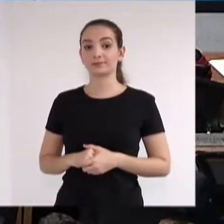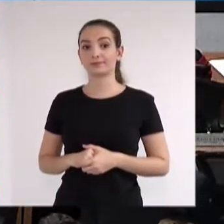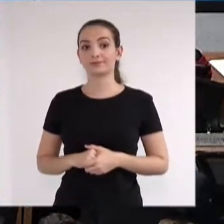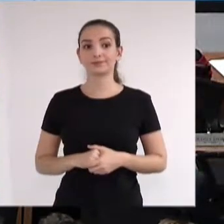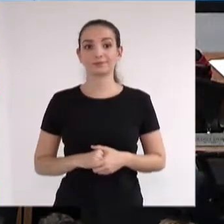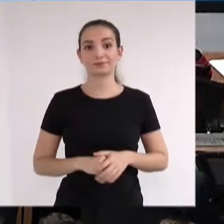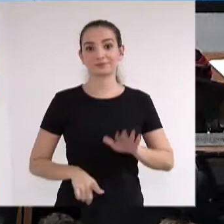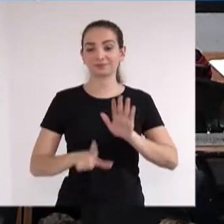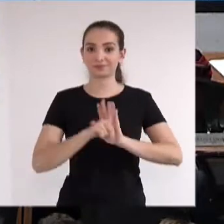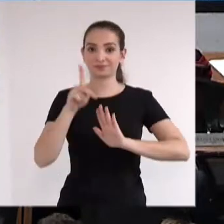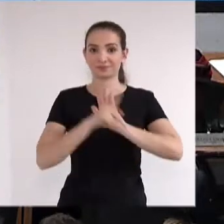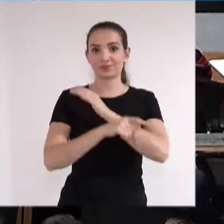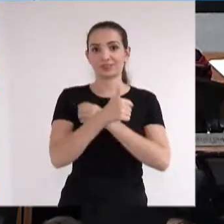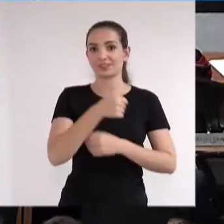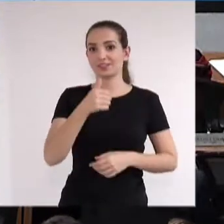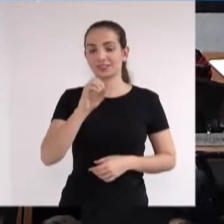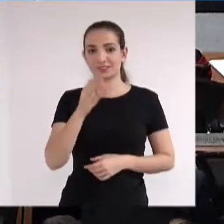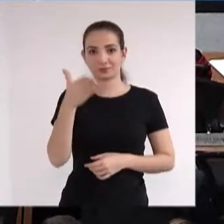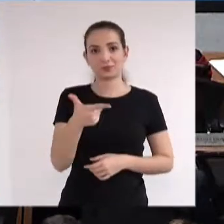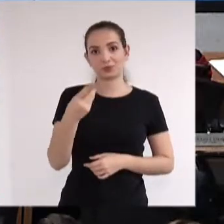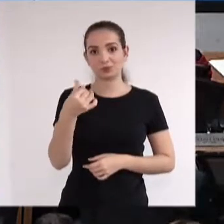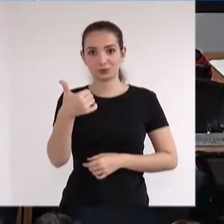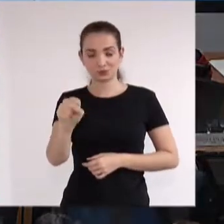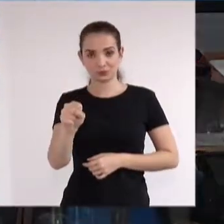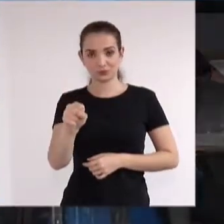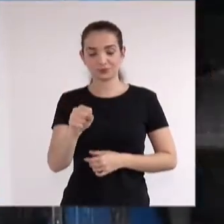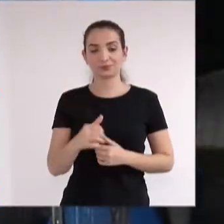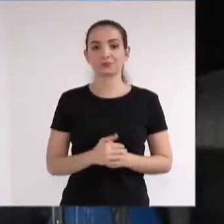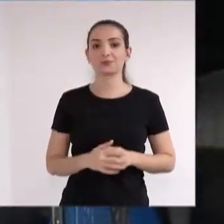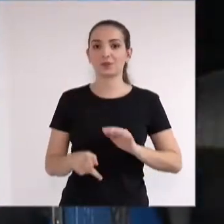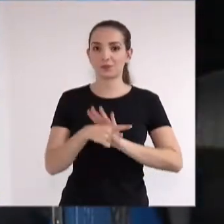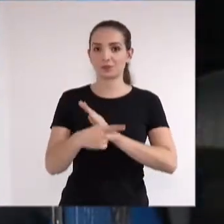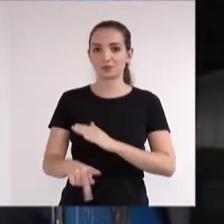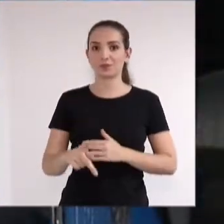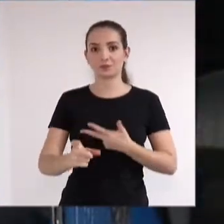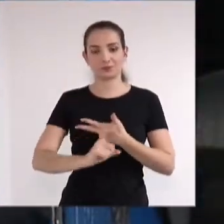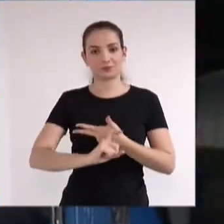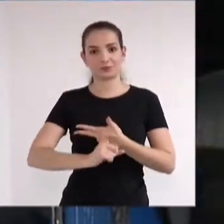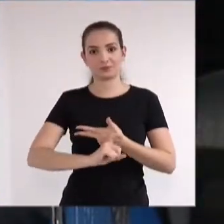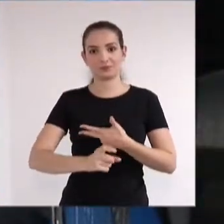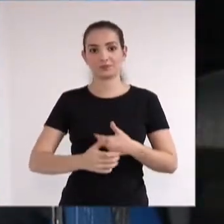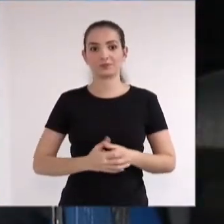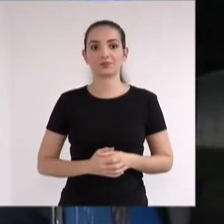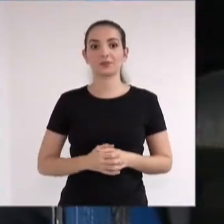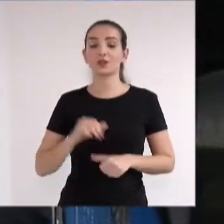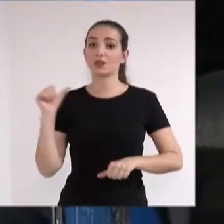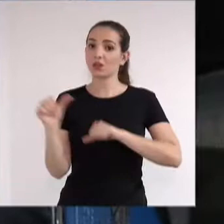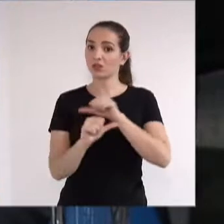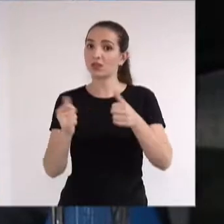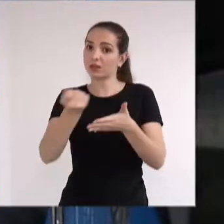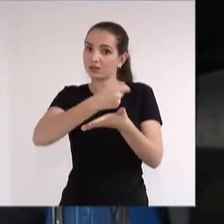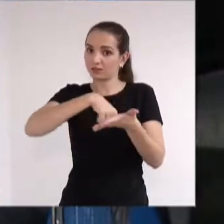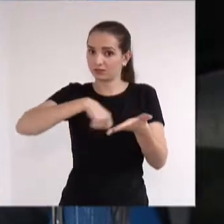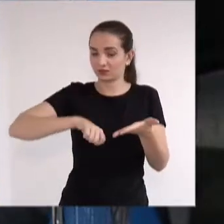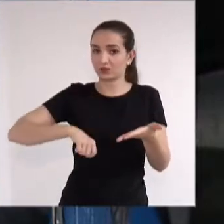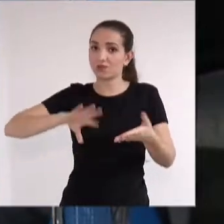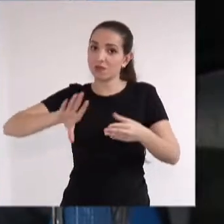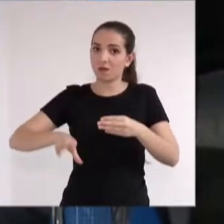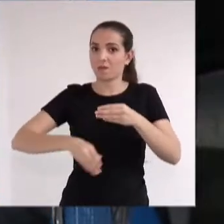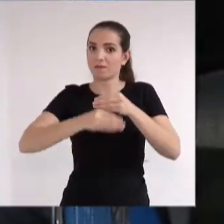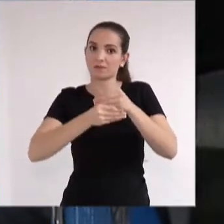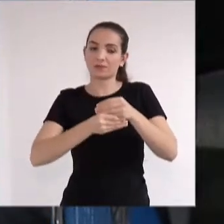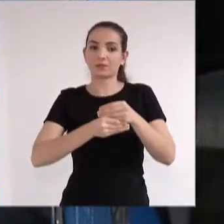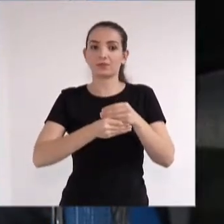Do projeto de lei número 110/2018, de autoria do Poder Executivo, que altera a redação e